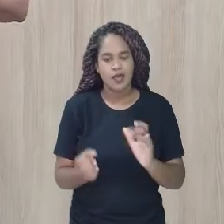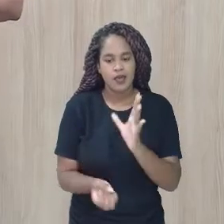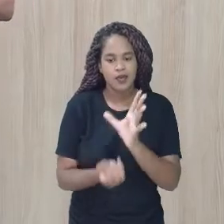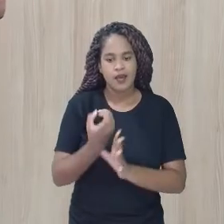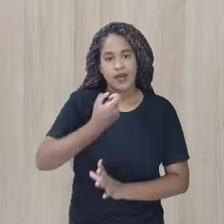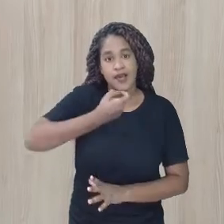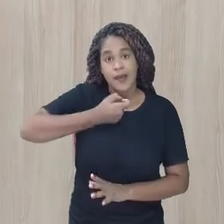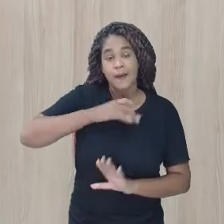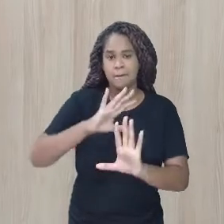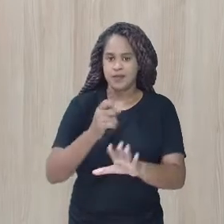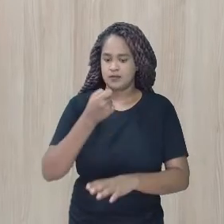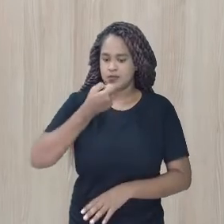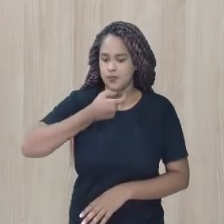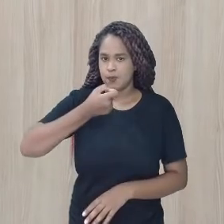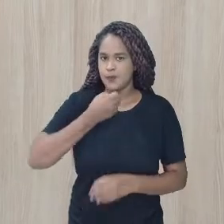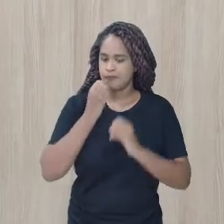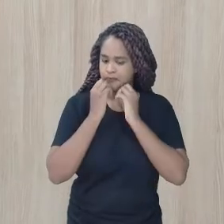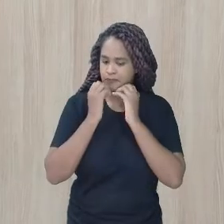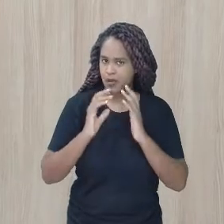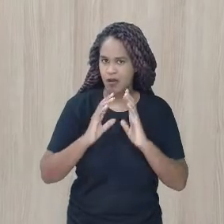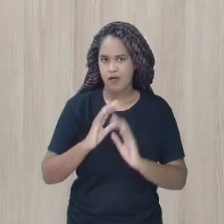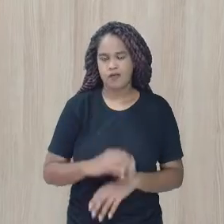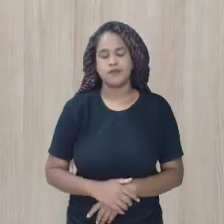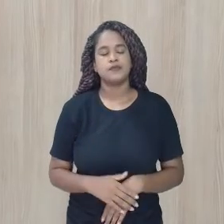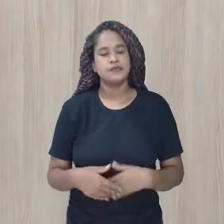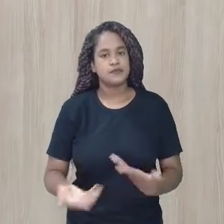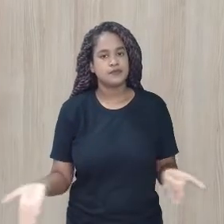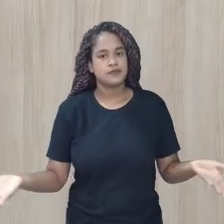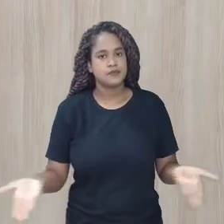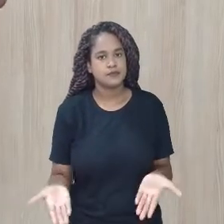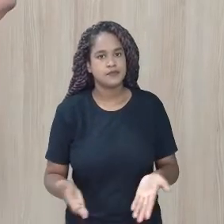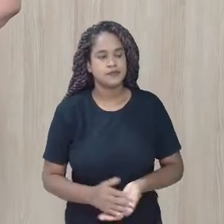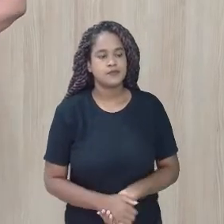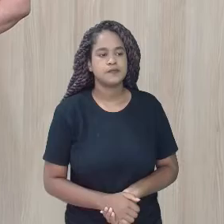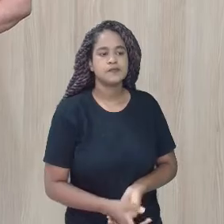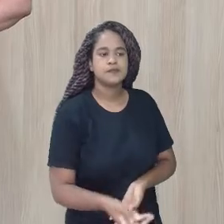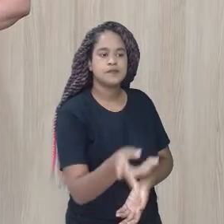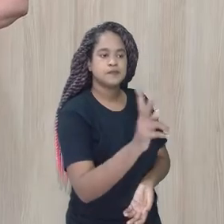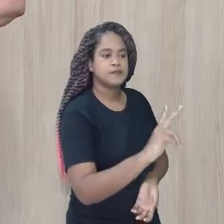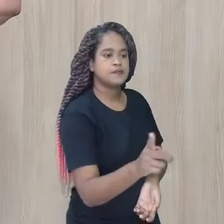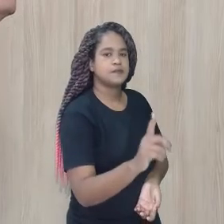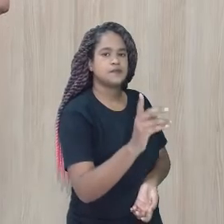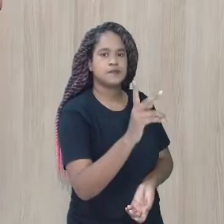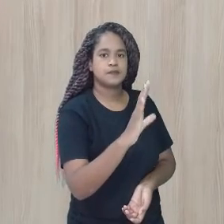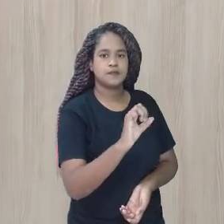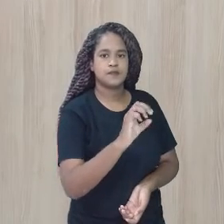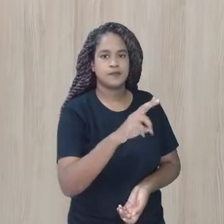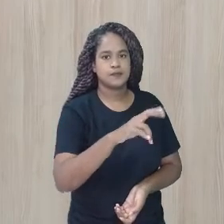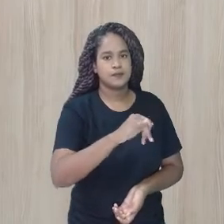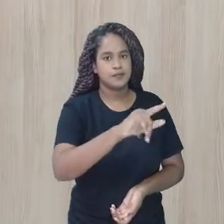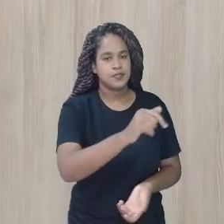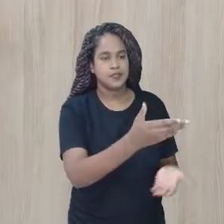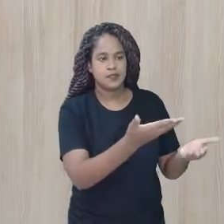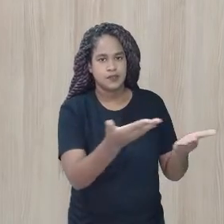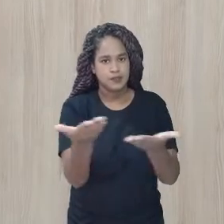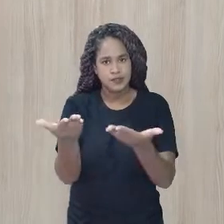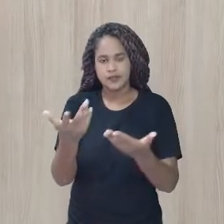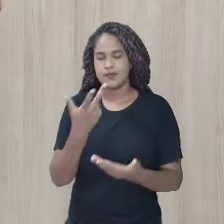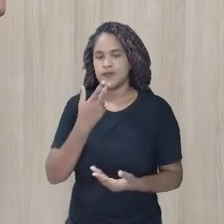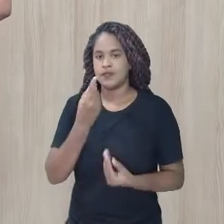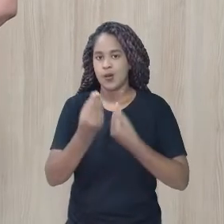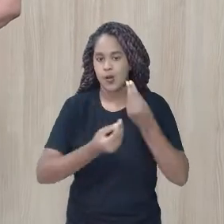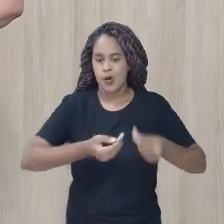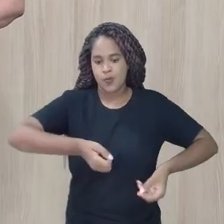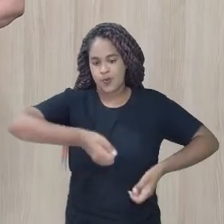humor saudável. Então, nesse momento, eu vou passar para a professora Camille, para ela me falar como está